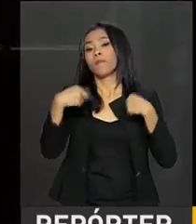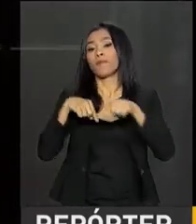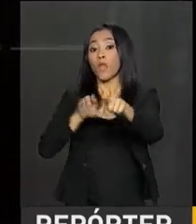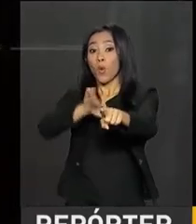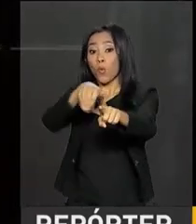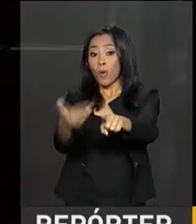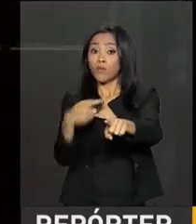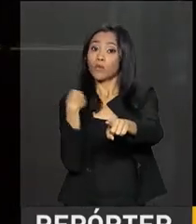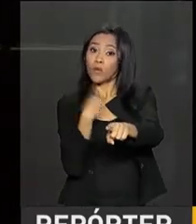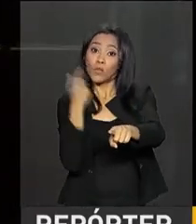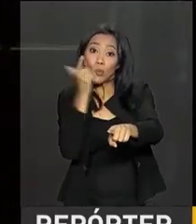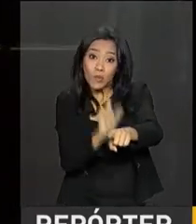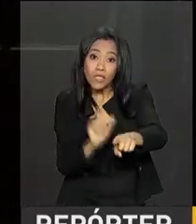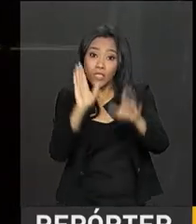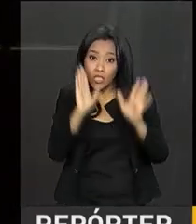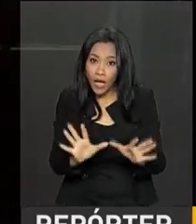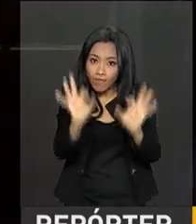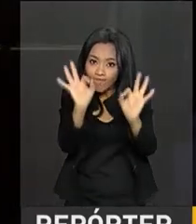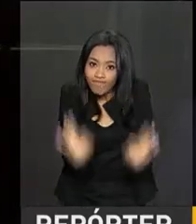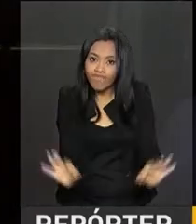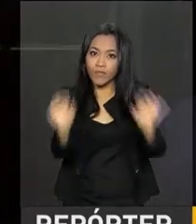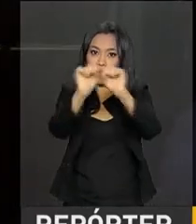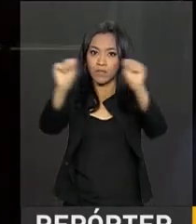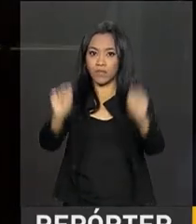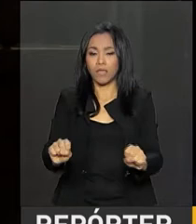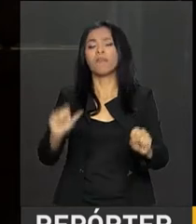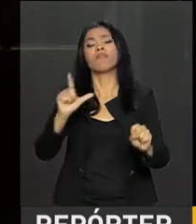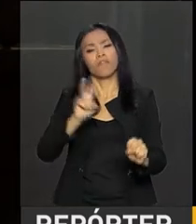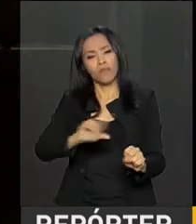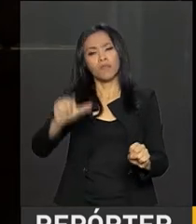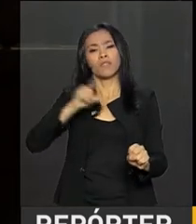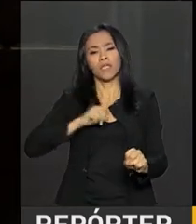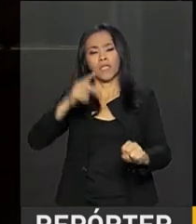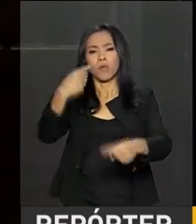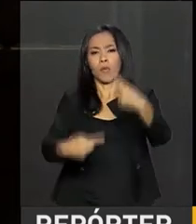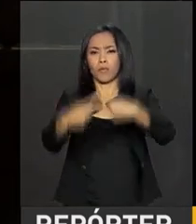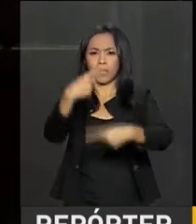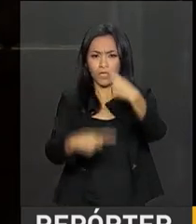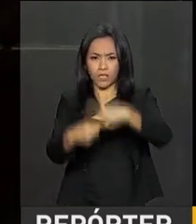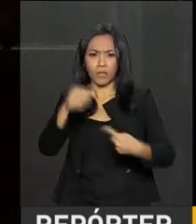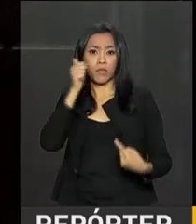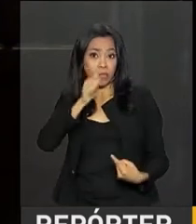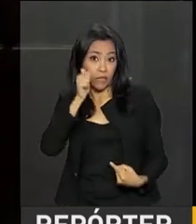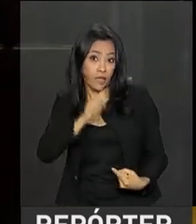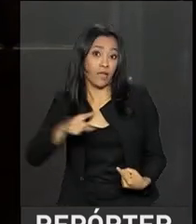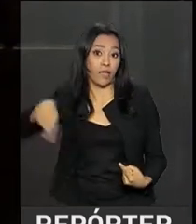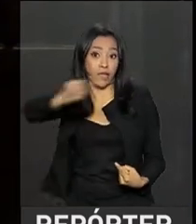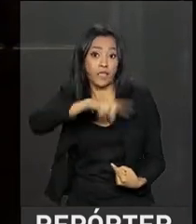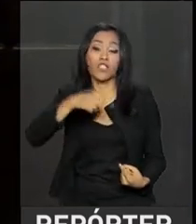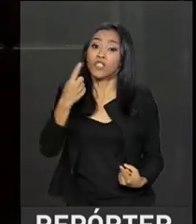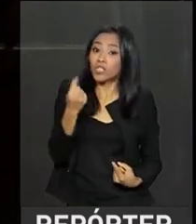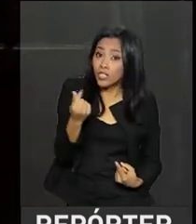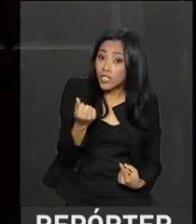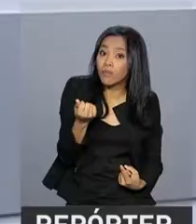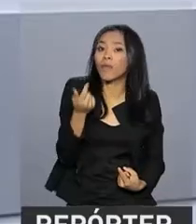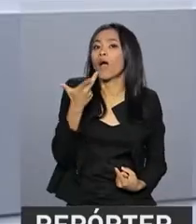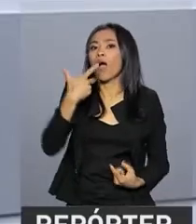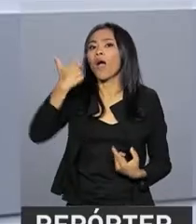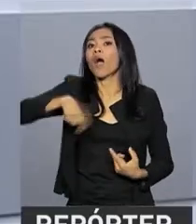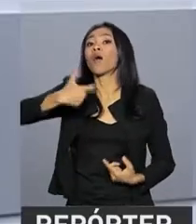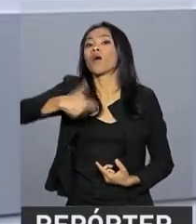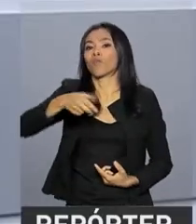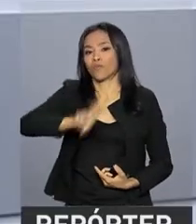funcionando você tem de fato uma política pública garantida para a mulher dinheiro para que nós possamos fazer esse investimento